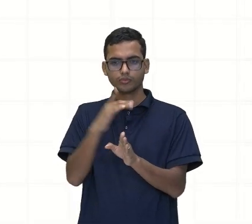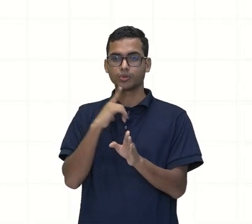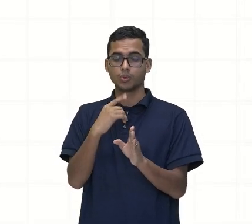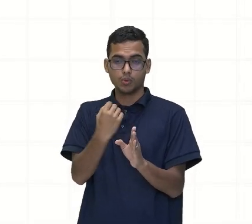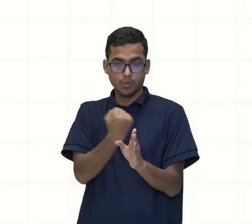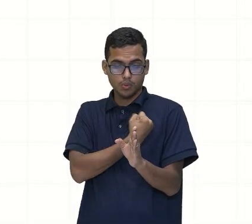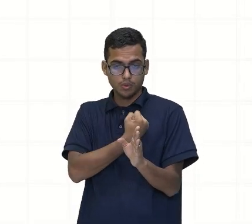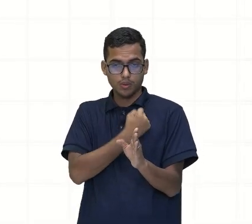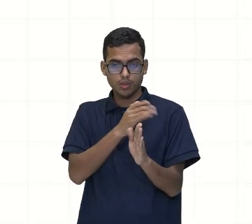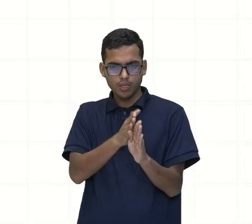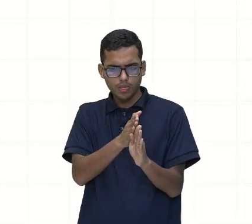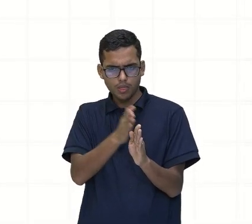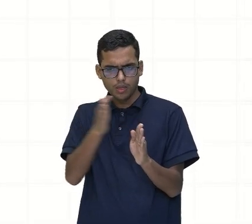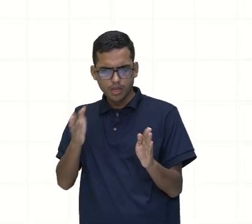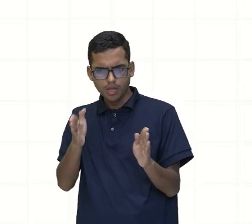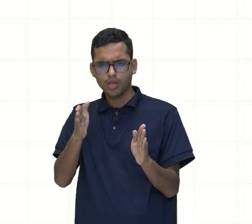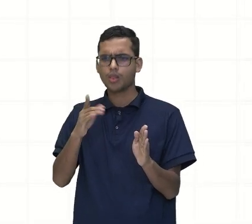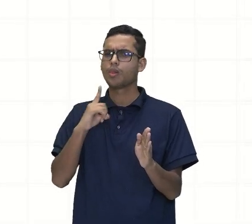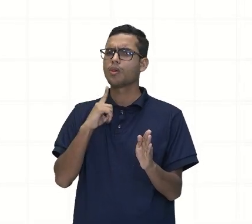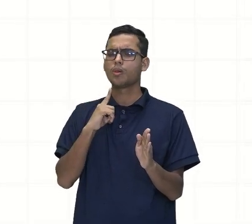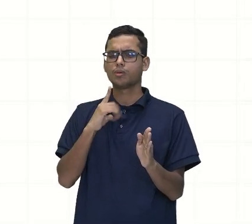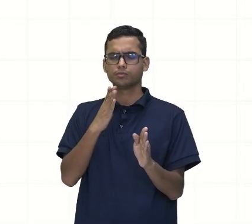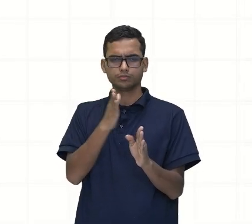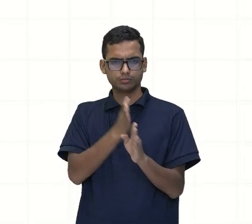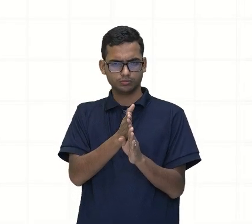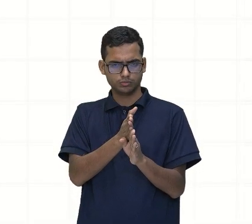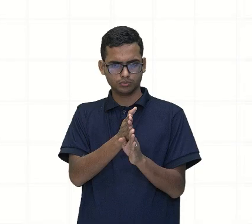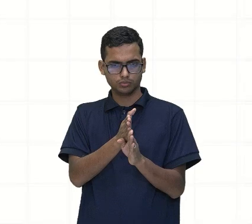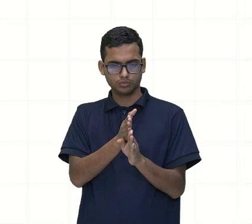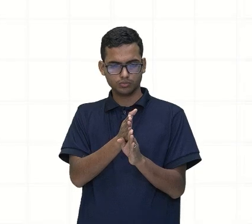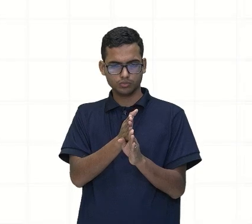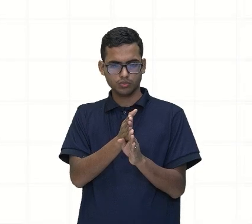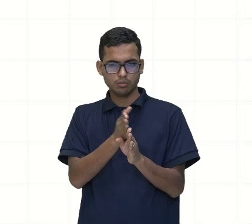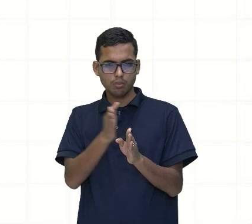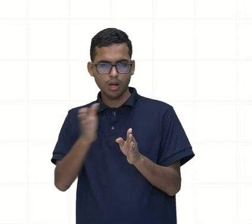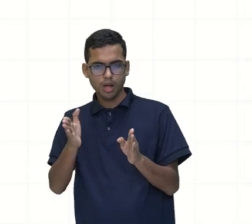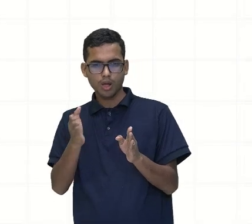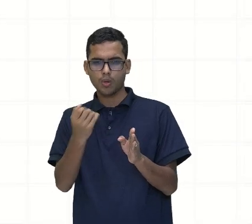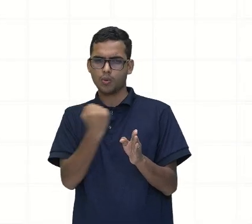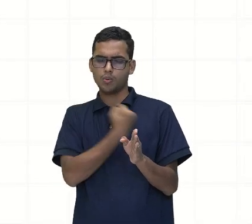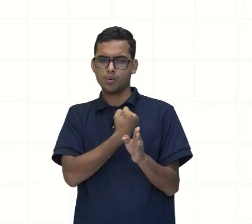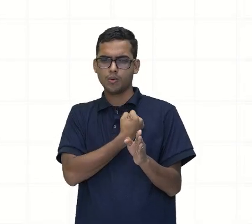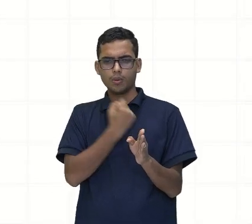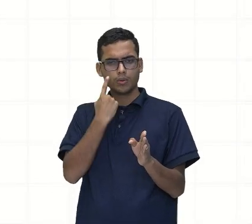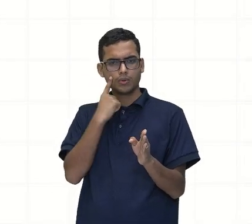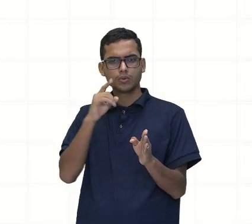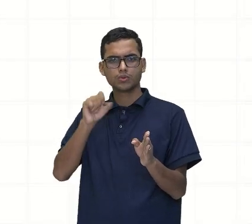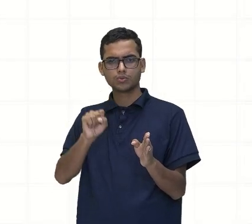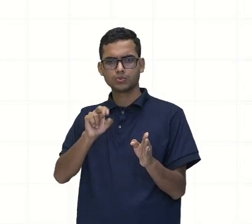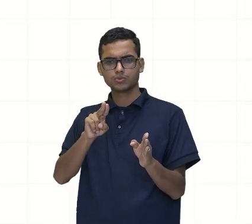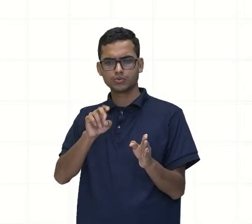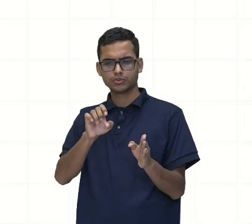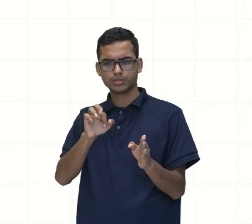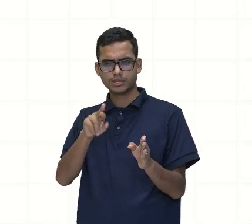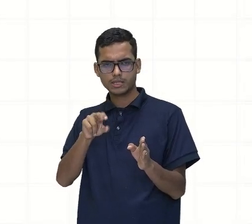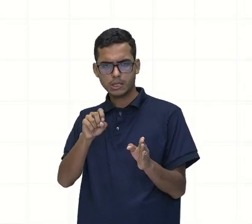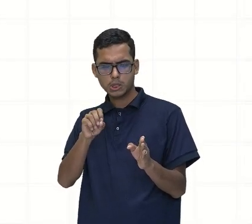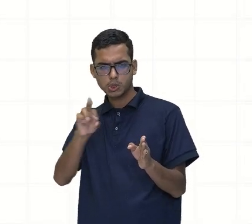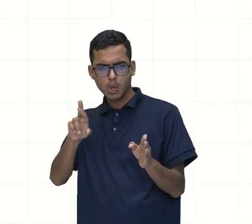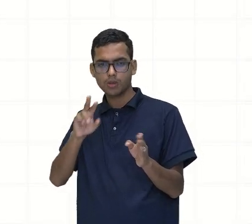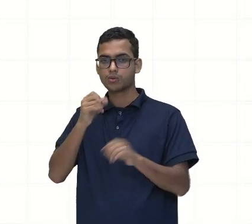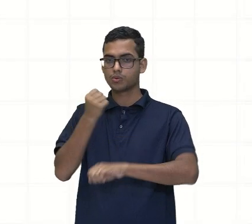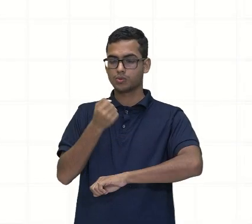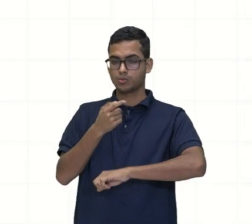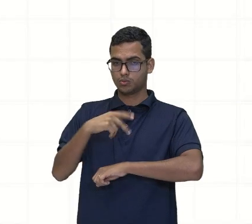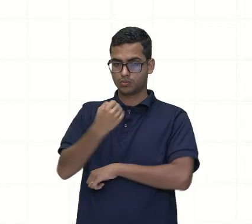encontra imediatamente à sua direita na reta numérica, ou seja, é o número que vem depois. Por